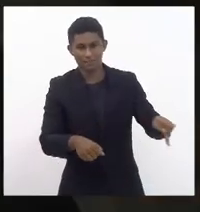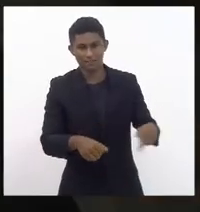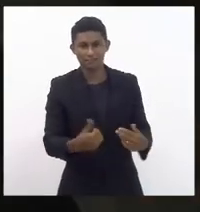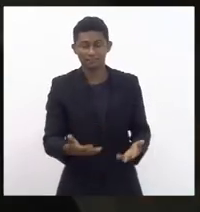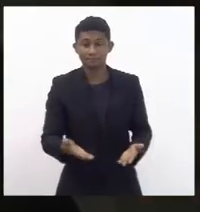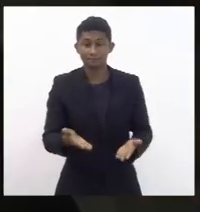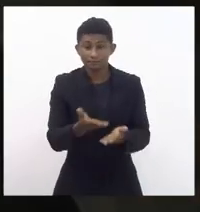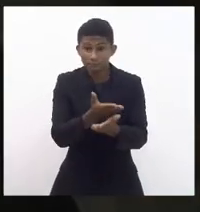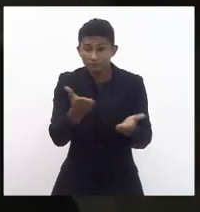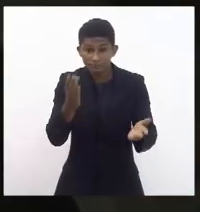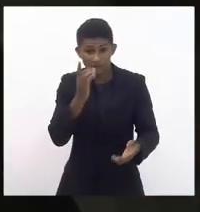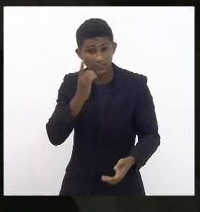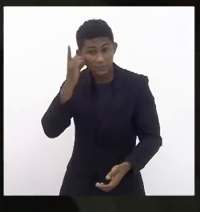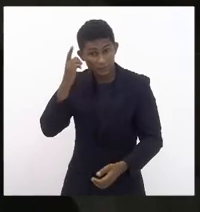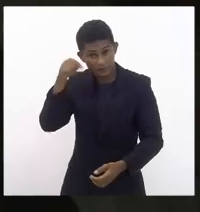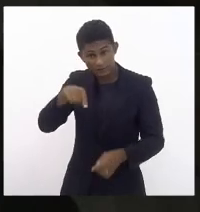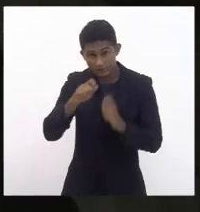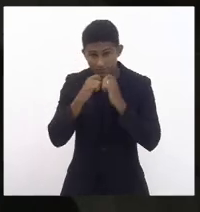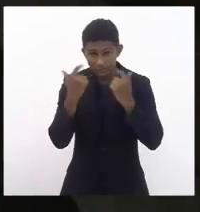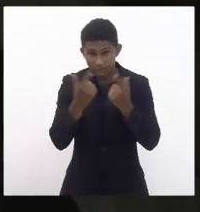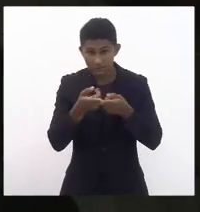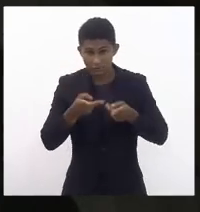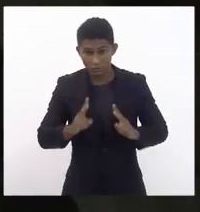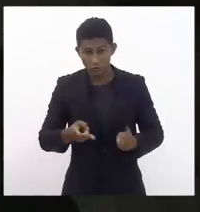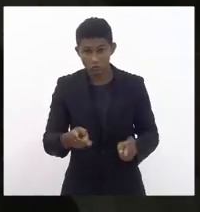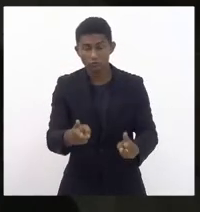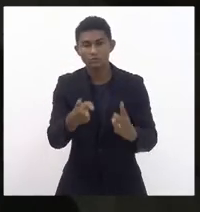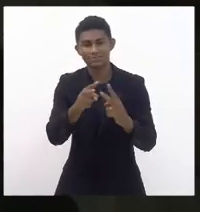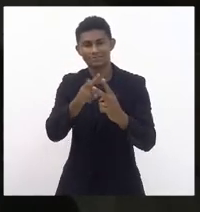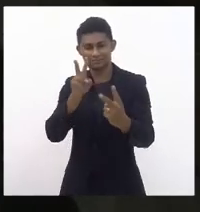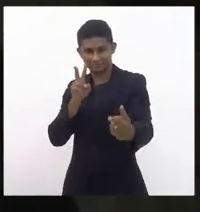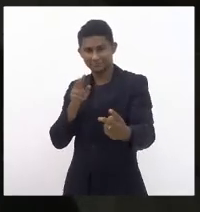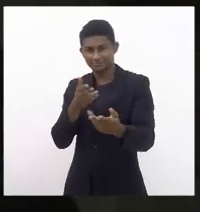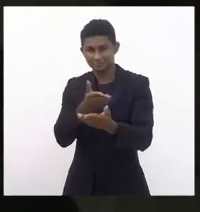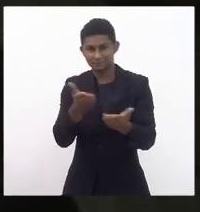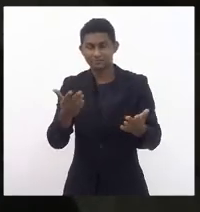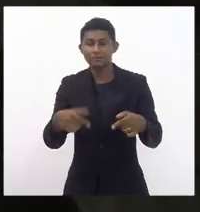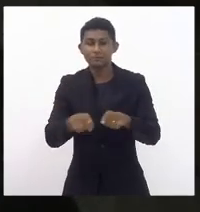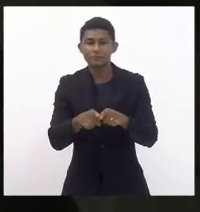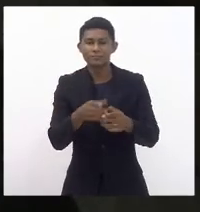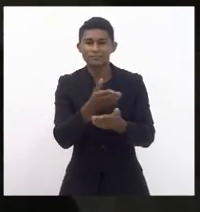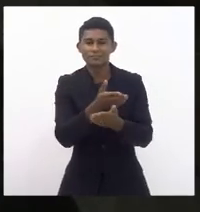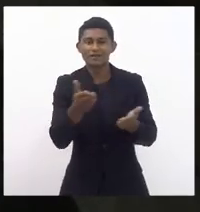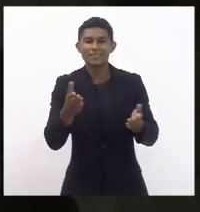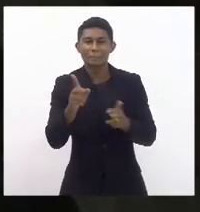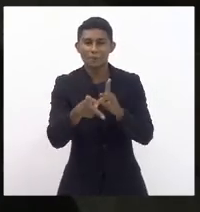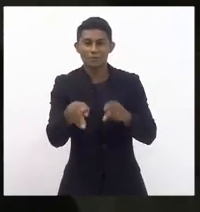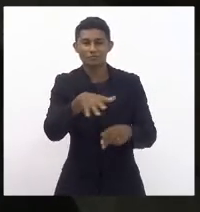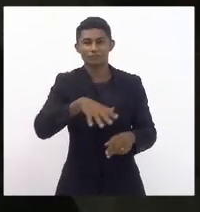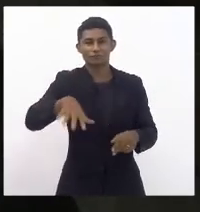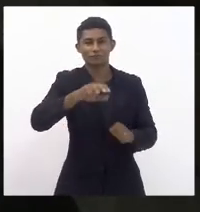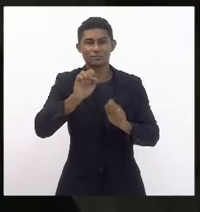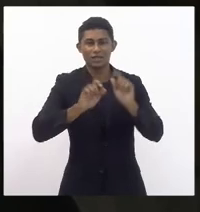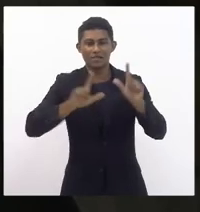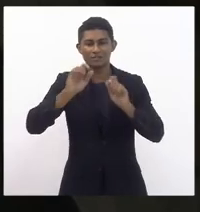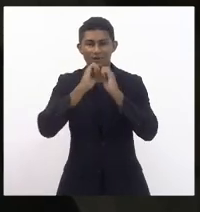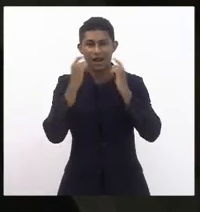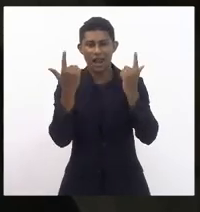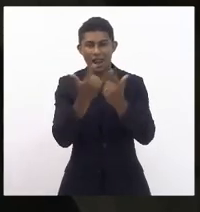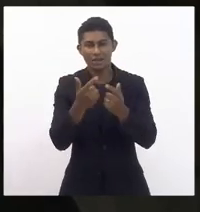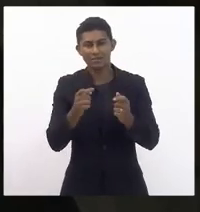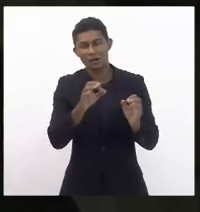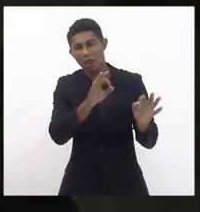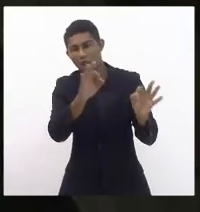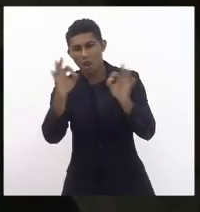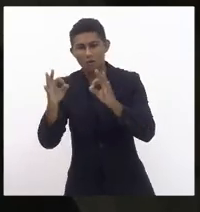que continua ainda na sessão plenária pelo modo remoto cidadãos e cidadãs que nos acompanham pela TV alerj nos